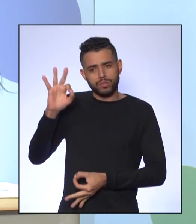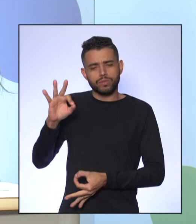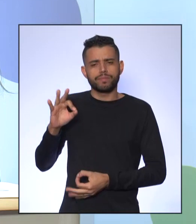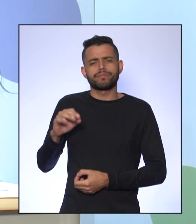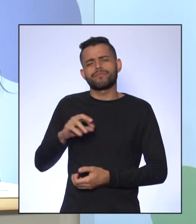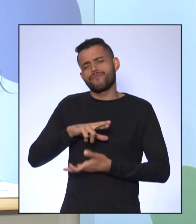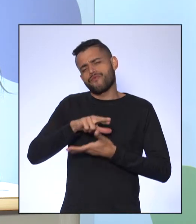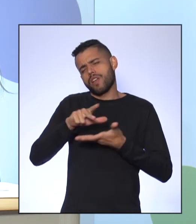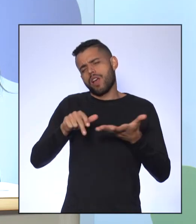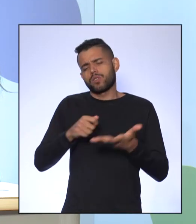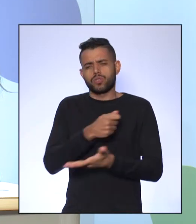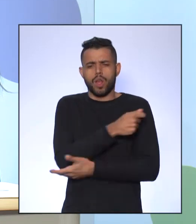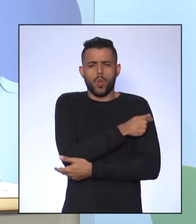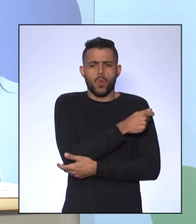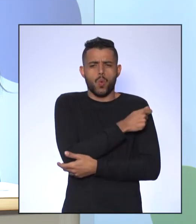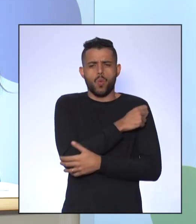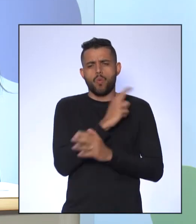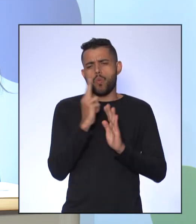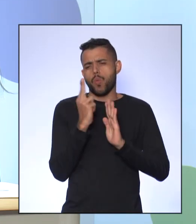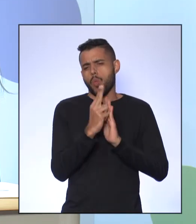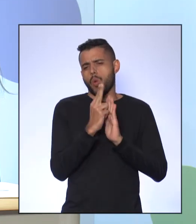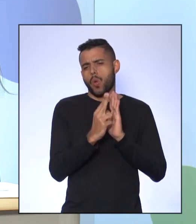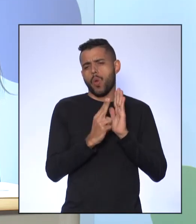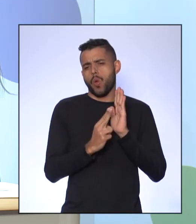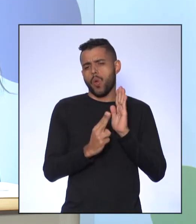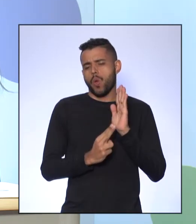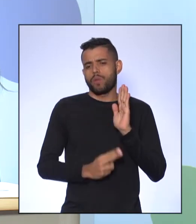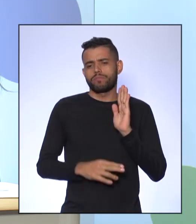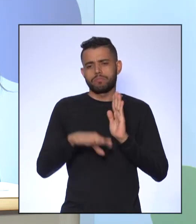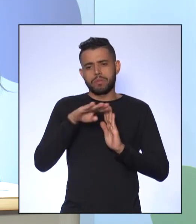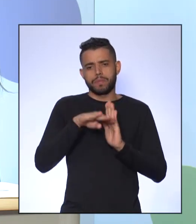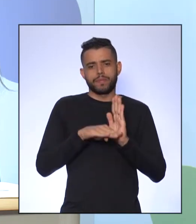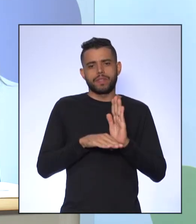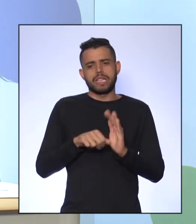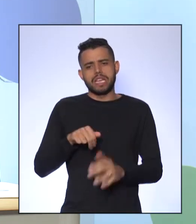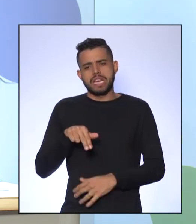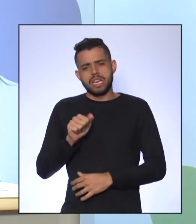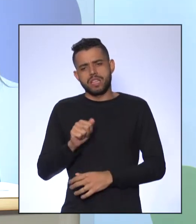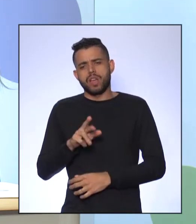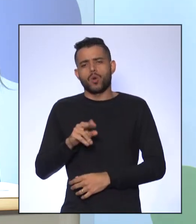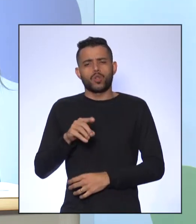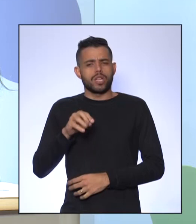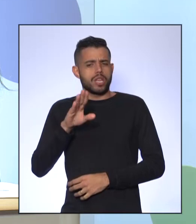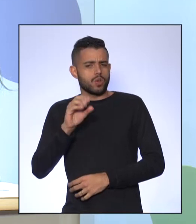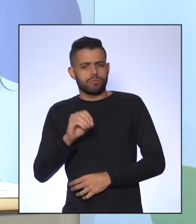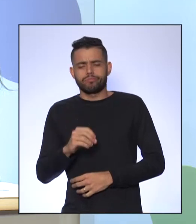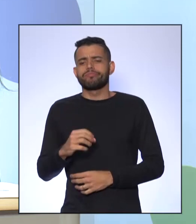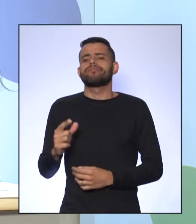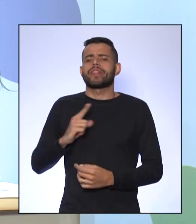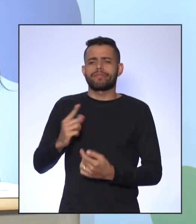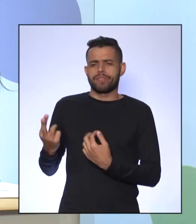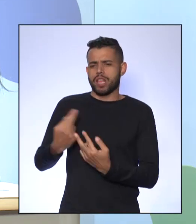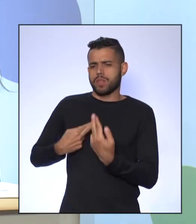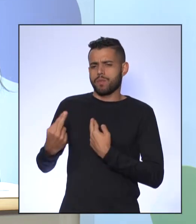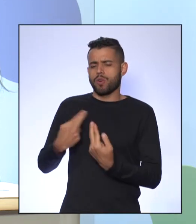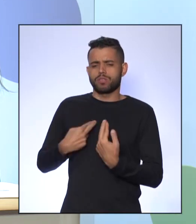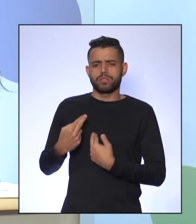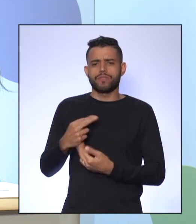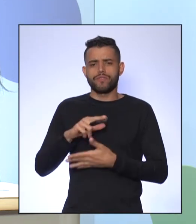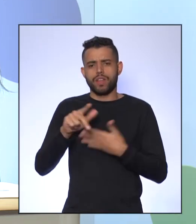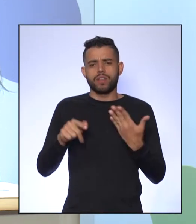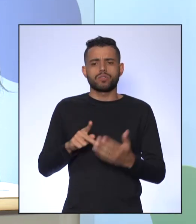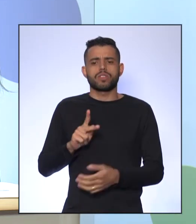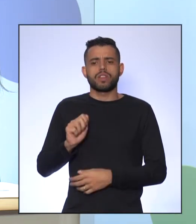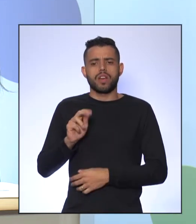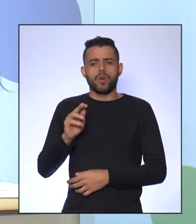Tainara, o Rafael, a Raquel, o Rodrigo, a Ana Júlia. Tiveram algumas outras respostas, como a do